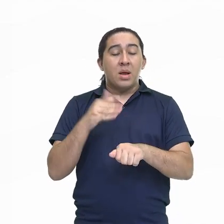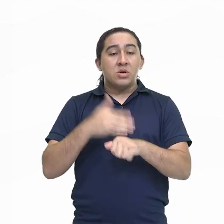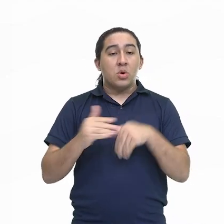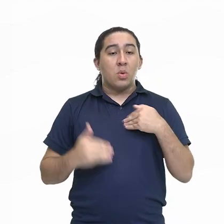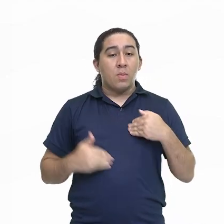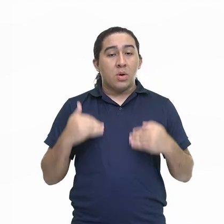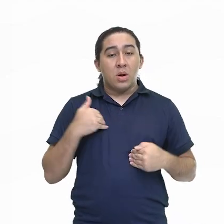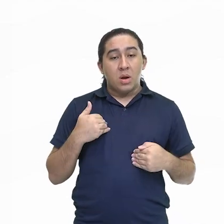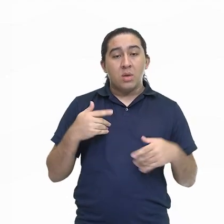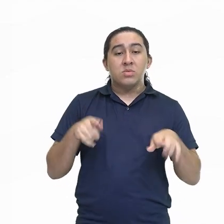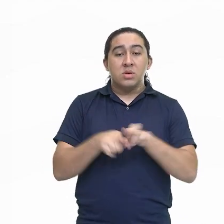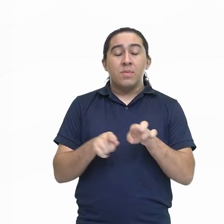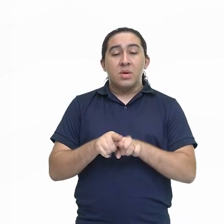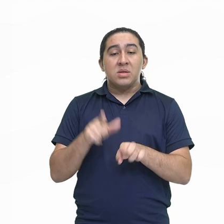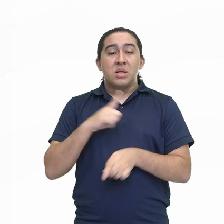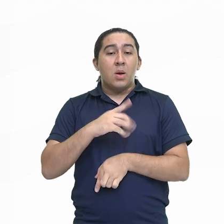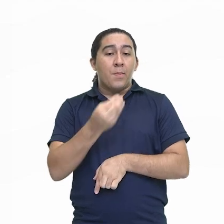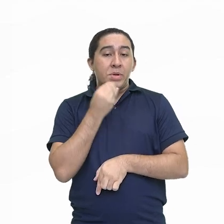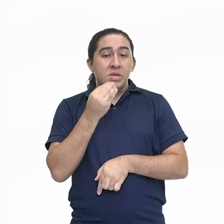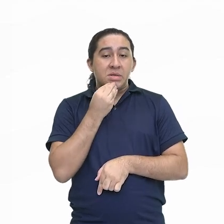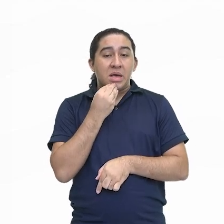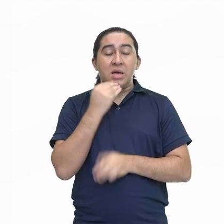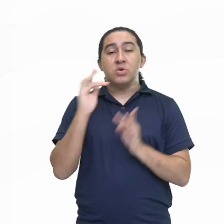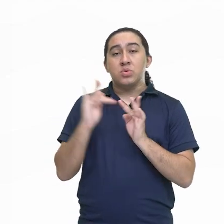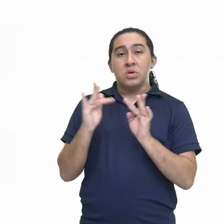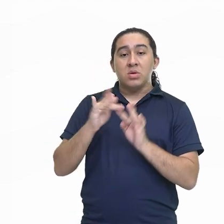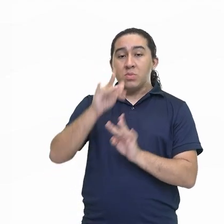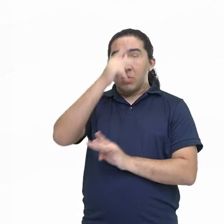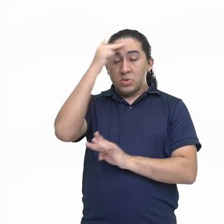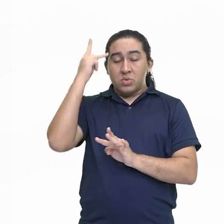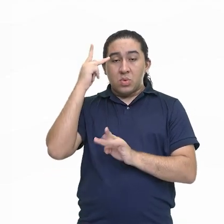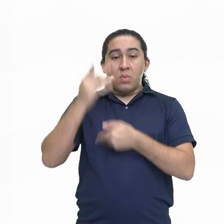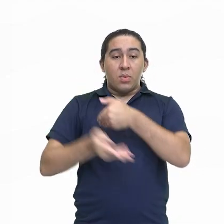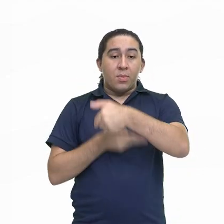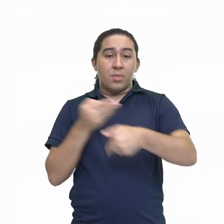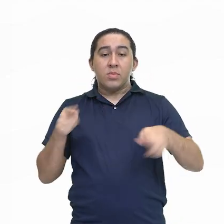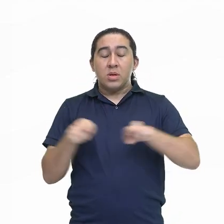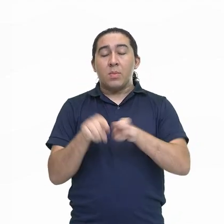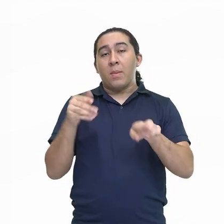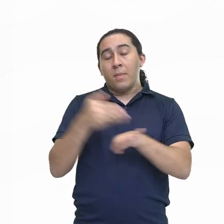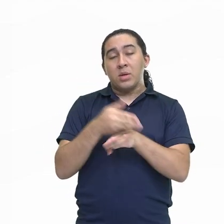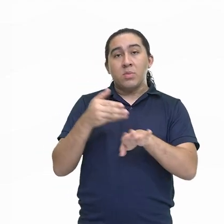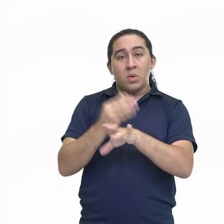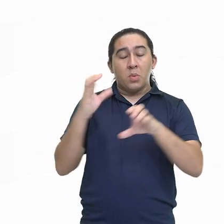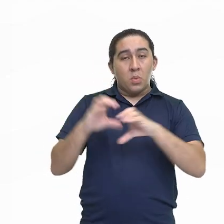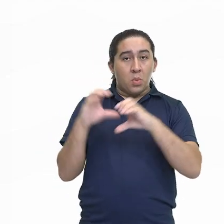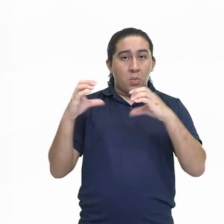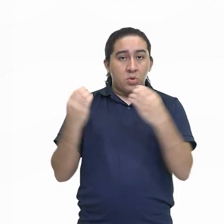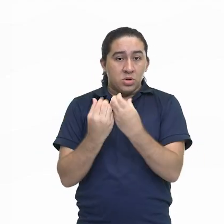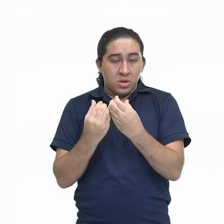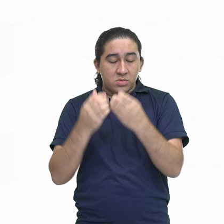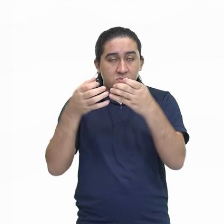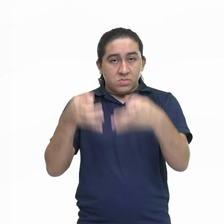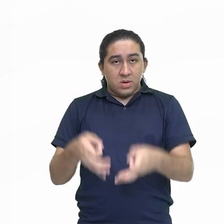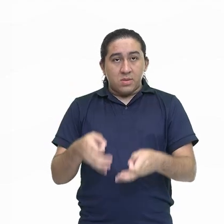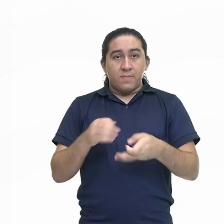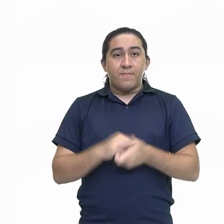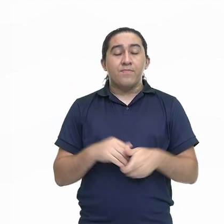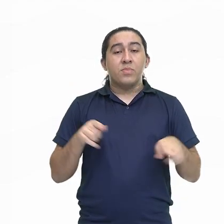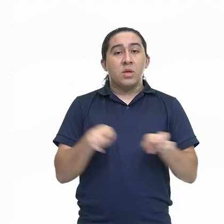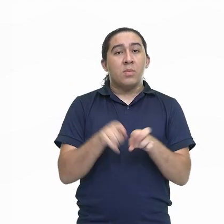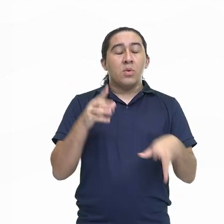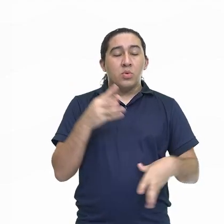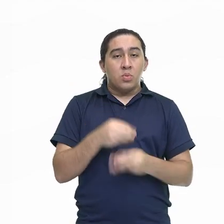podem proporcionar oportunidade de socialização e pertencimento a comunidades específicas, o que contribui para